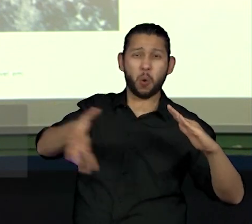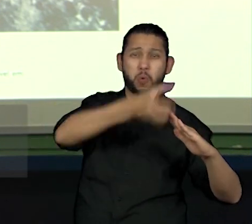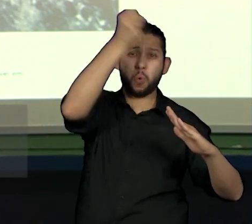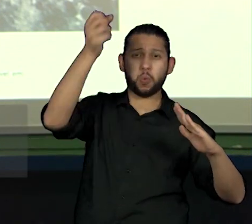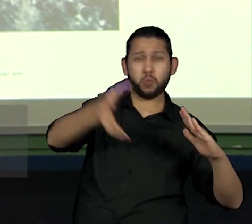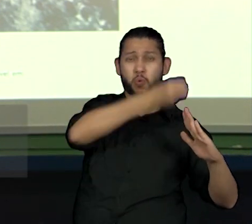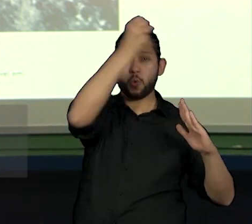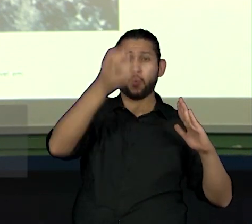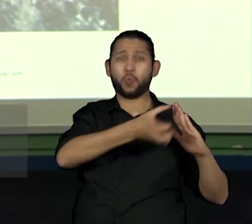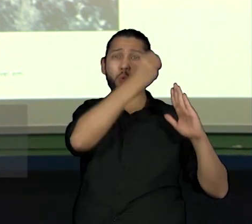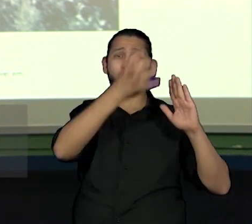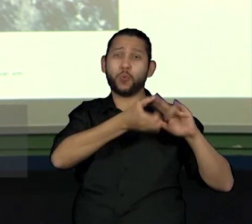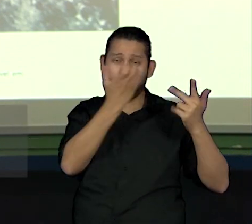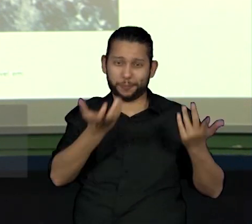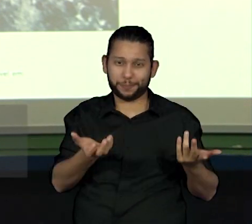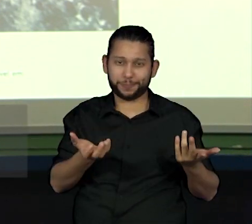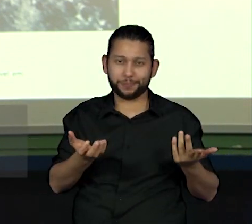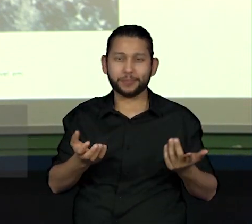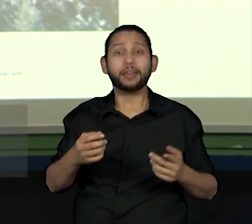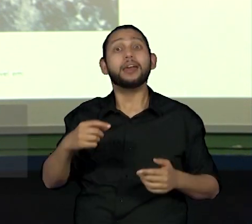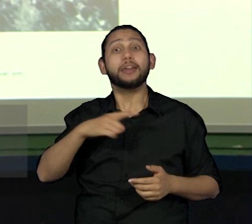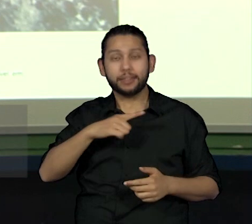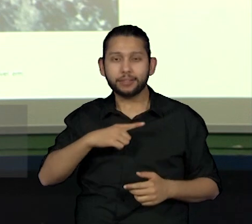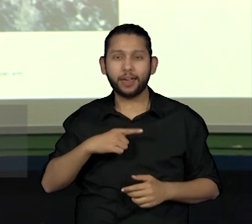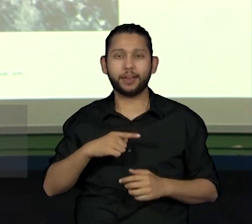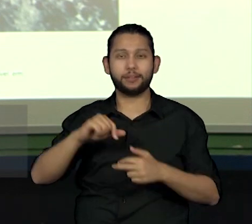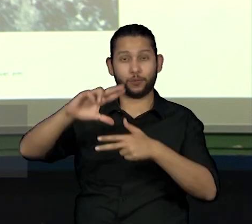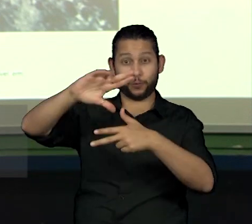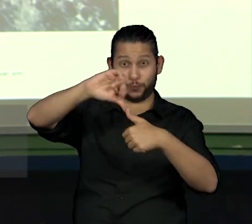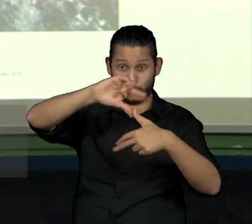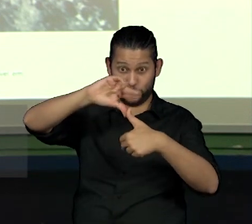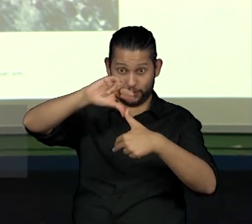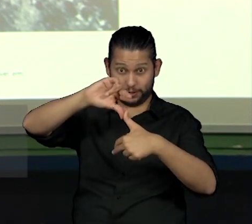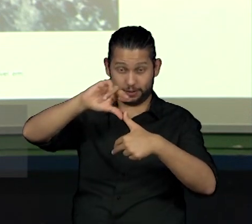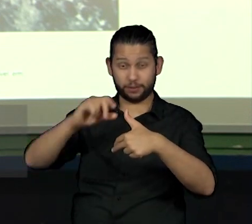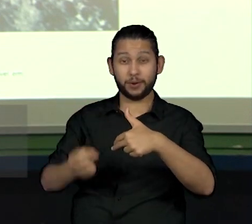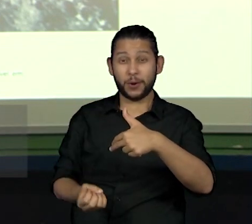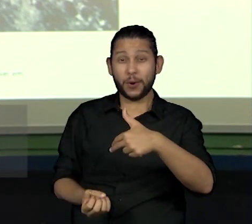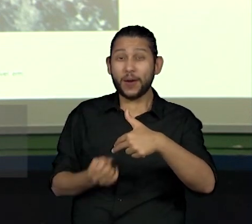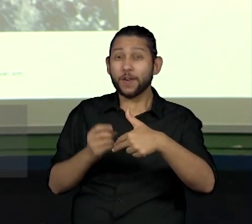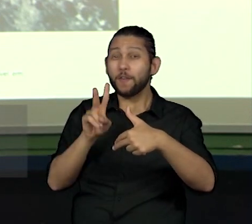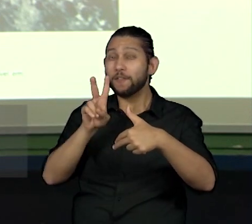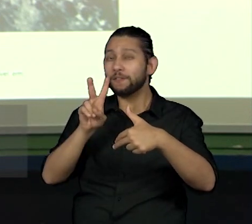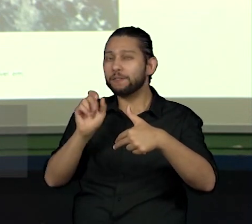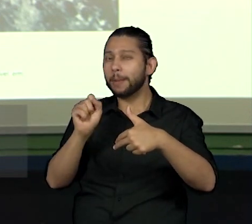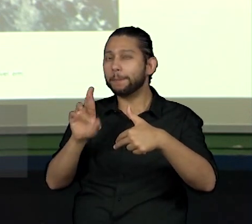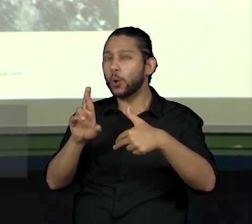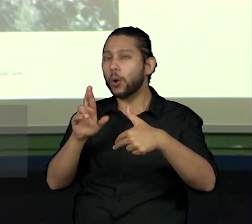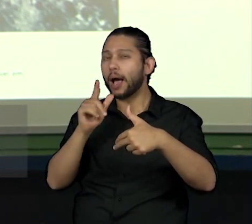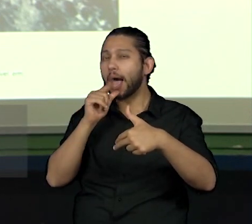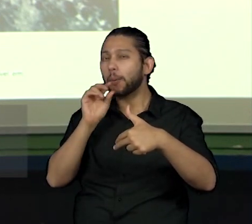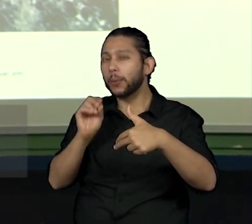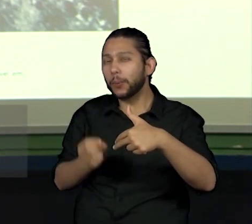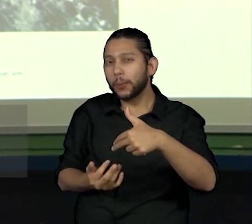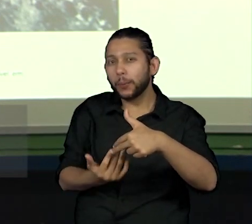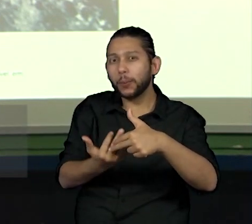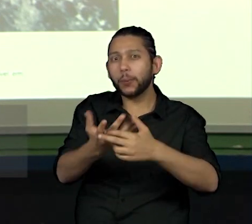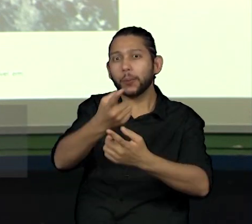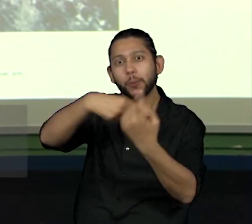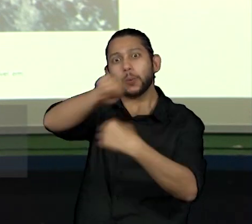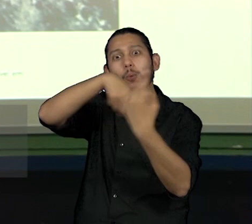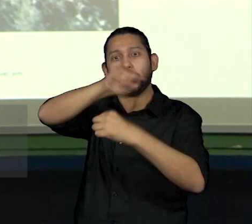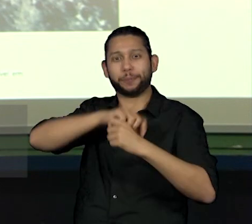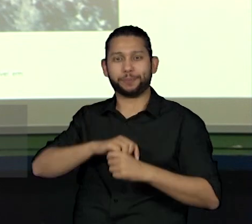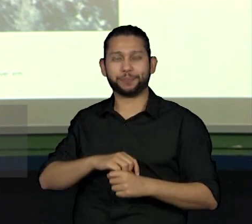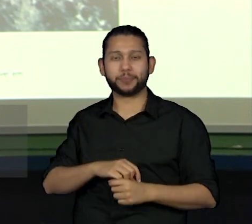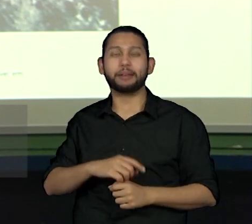esse furacão e ele é medido na escala Simpson, que vai de 1 até 5. Né? Então, no 1 é mais baixo,